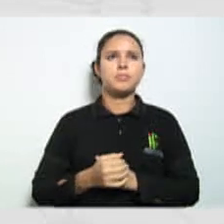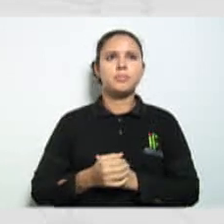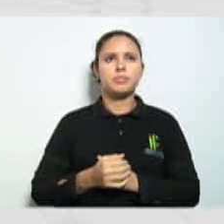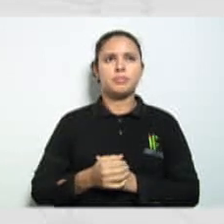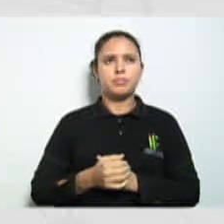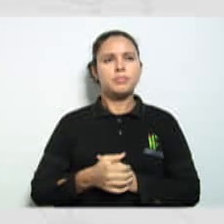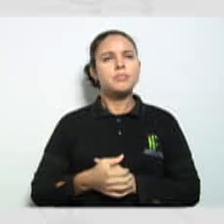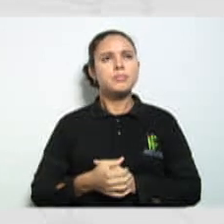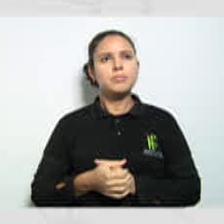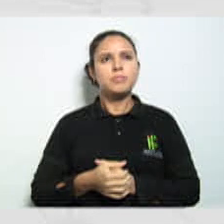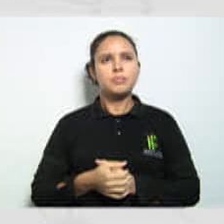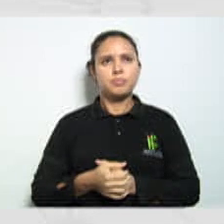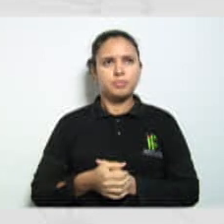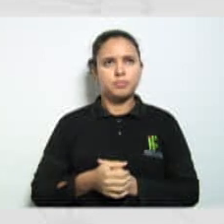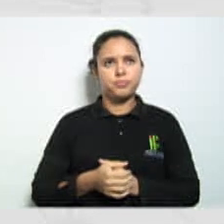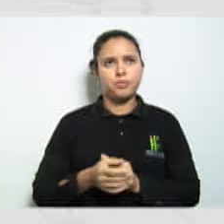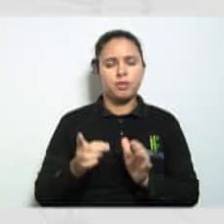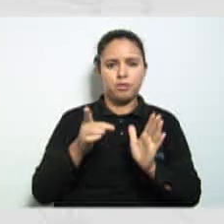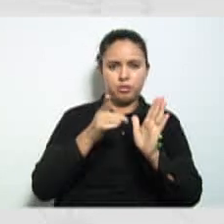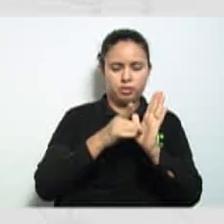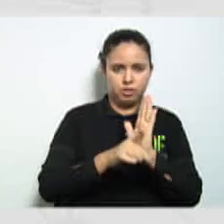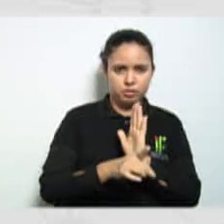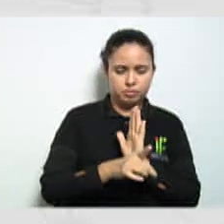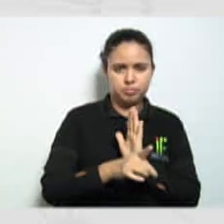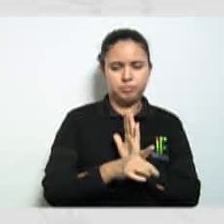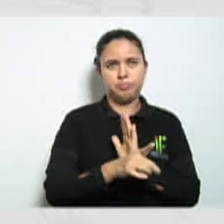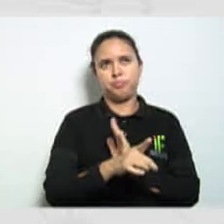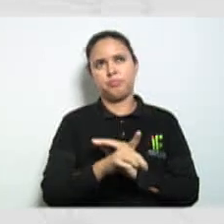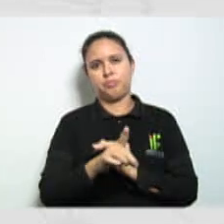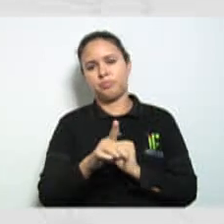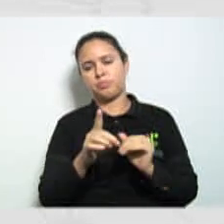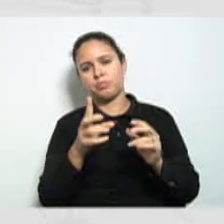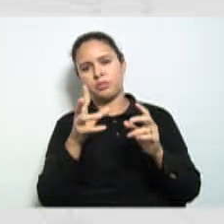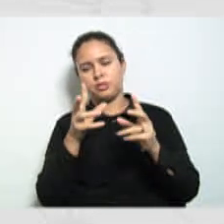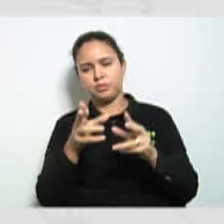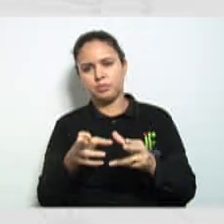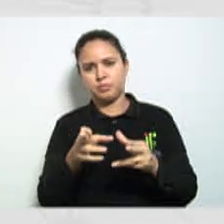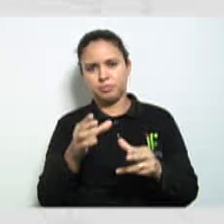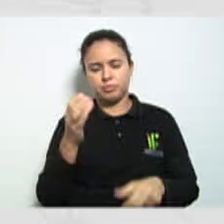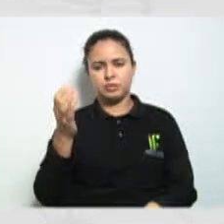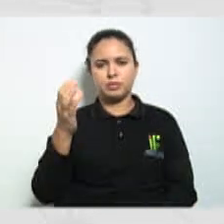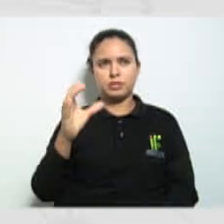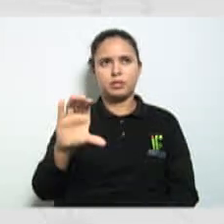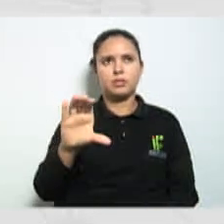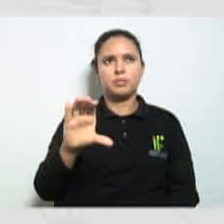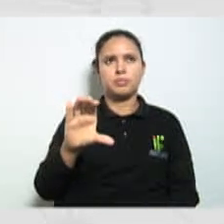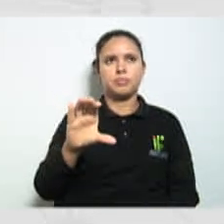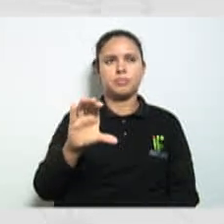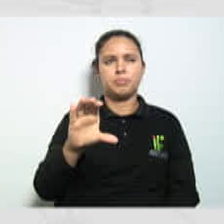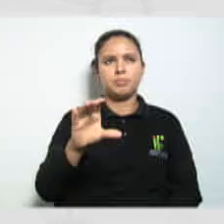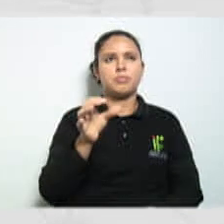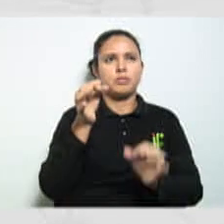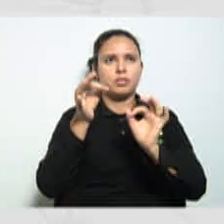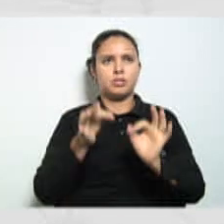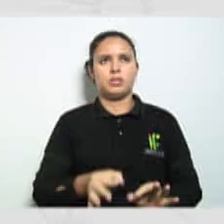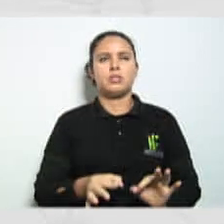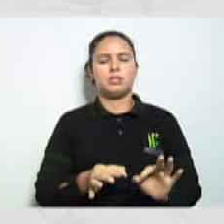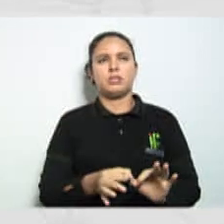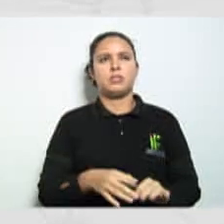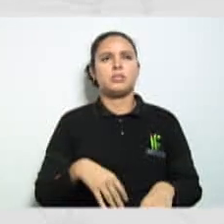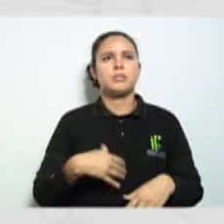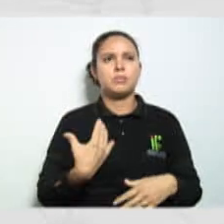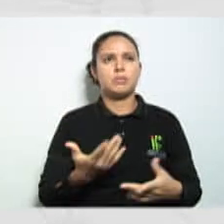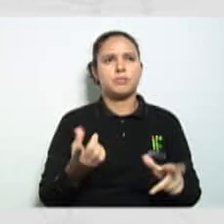o montante de débito tem que ser igual ao montante de crédito. Então, a alternativa correta é